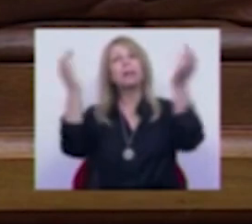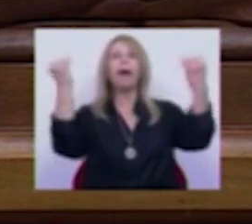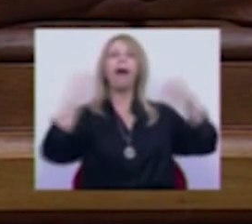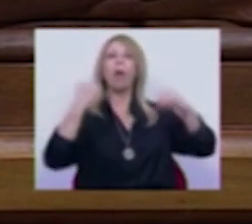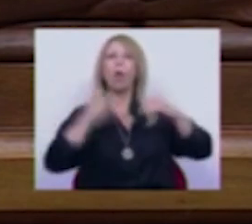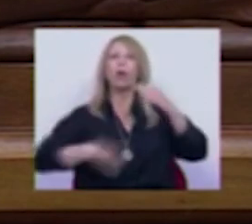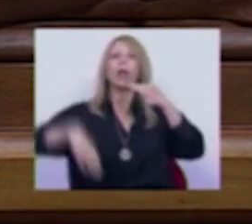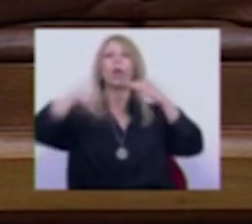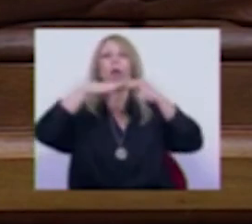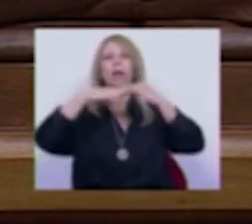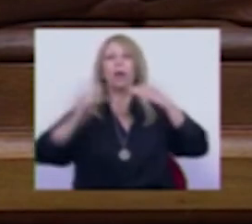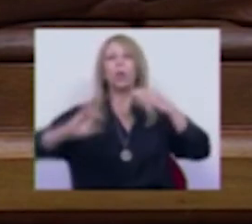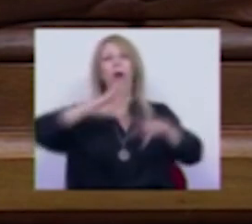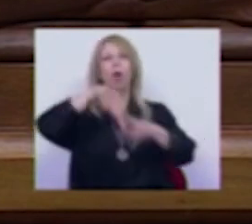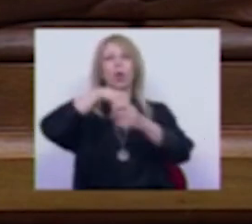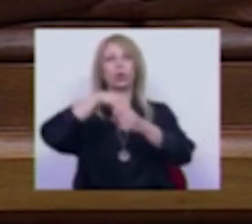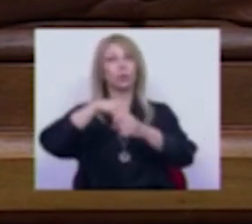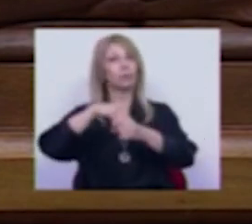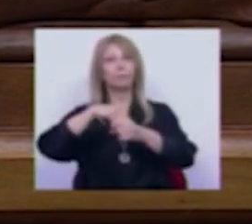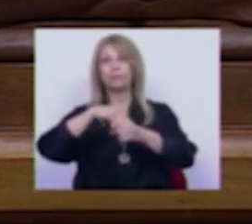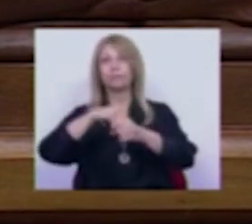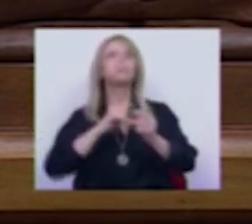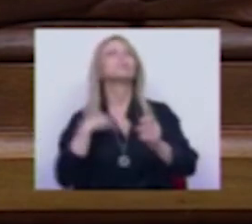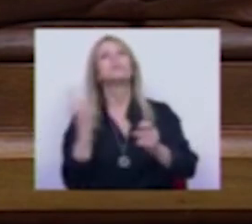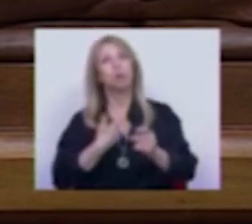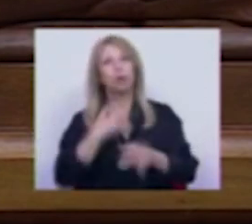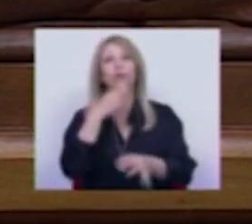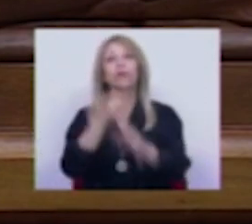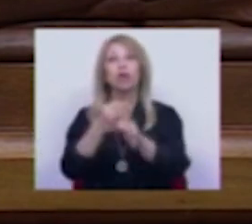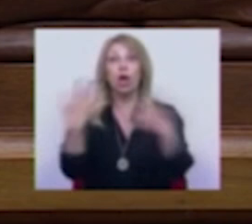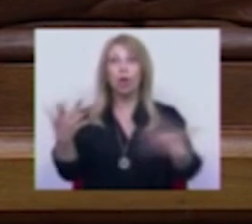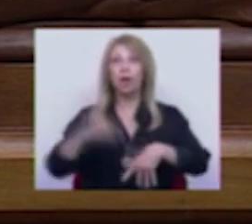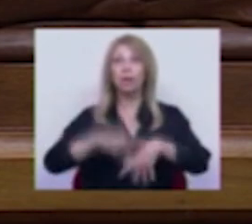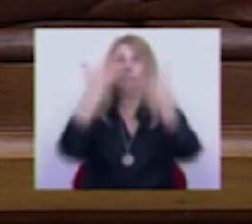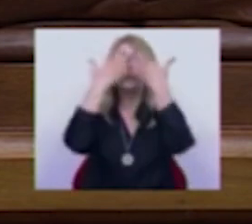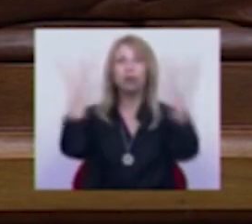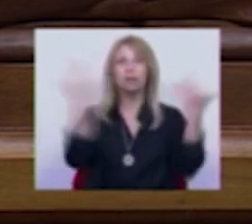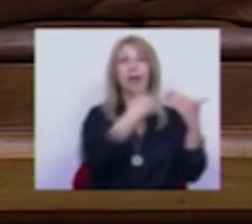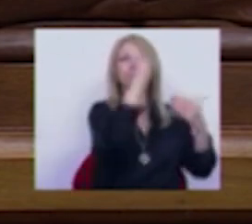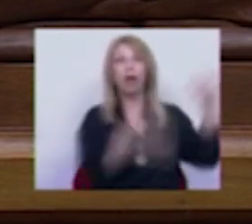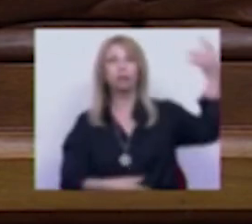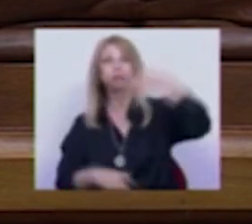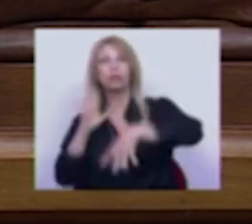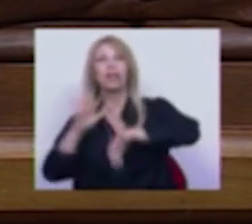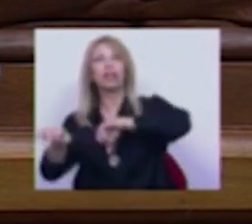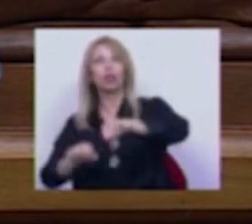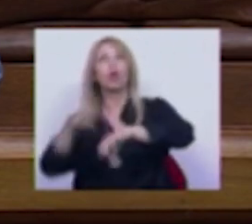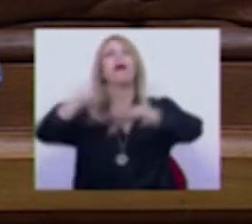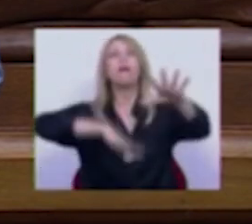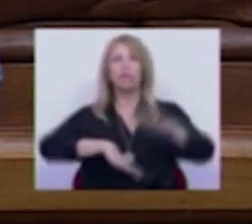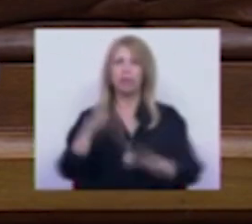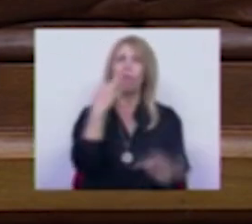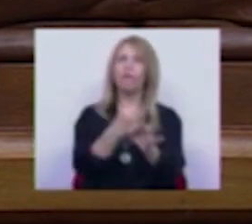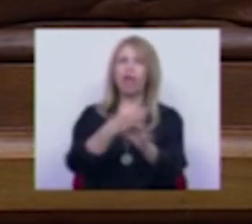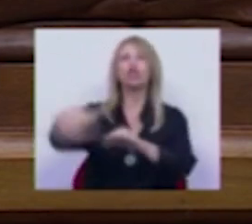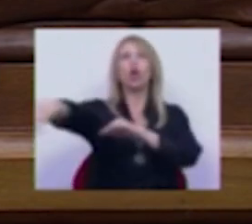igualdade. Nós celebramos termos agora mais tempo de democracia do que de ditadura. Fazemos a festa na rua. Mas